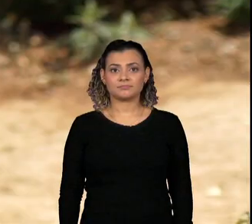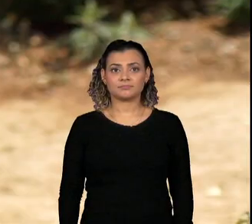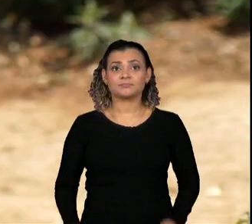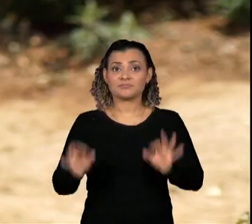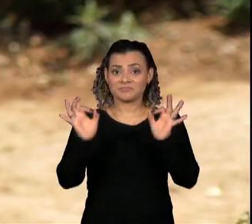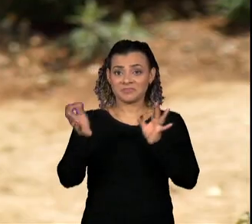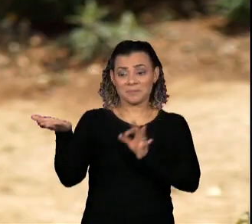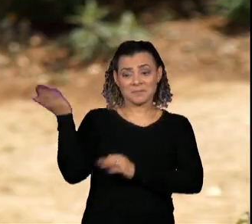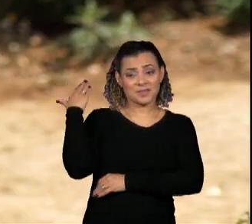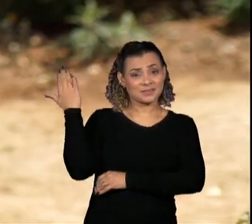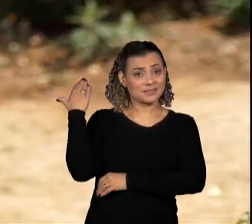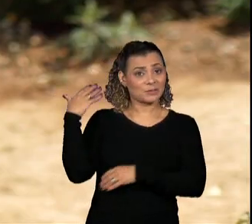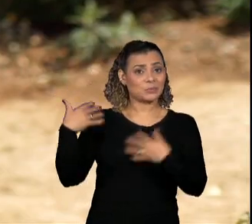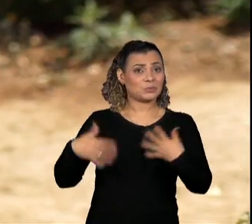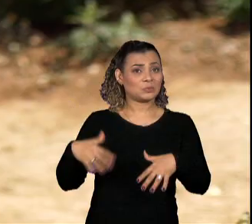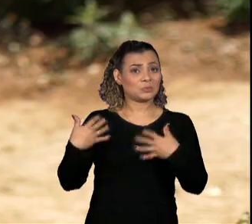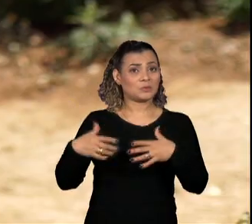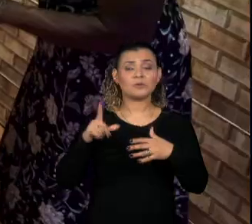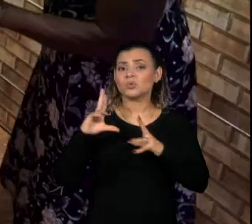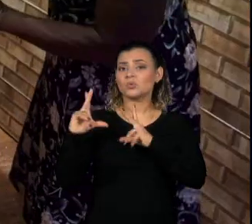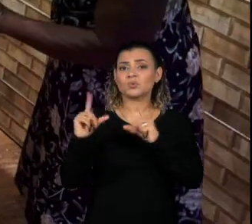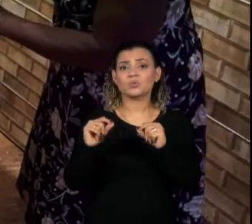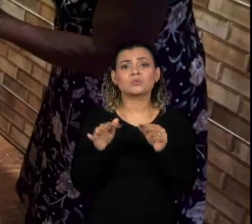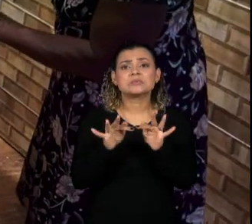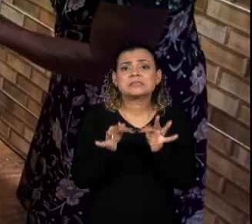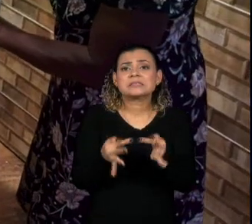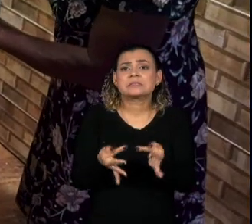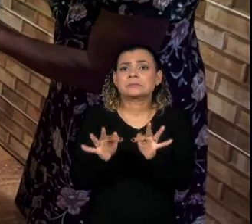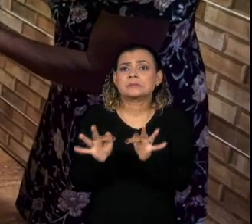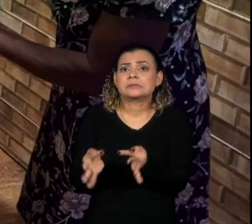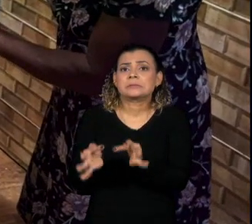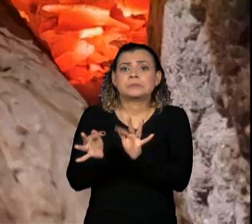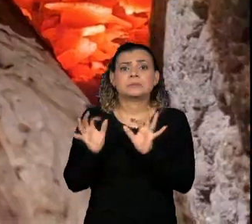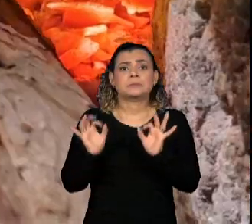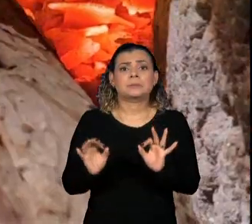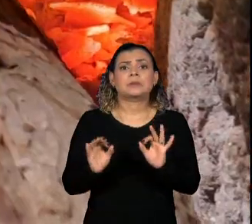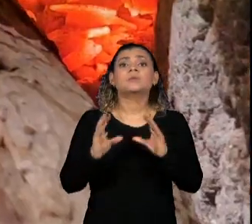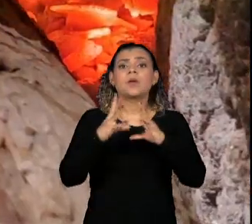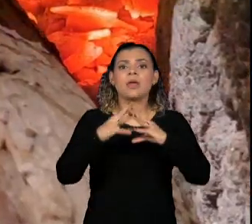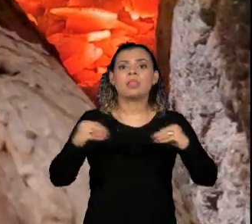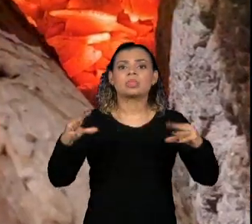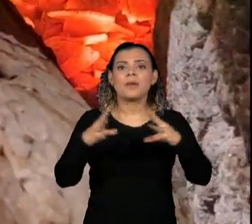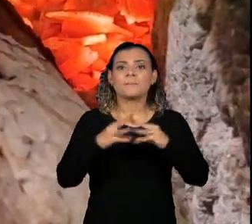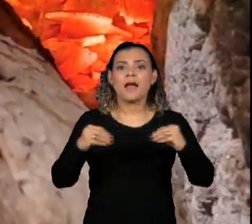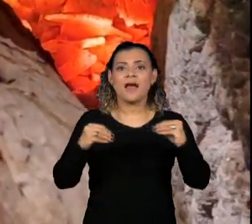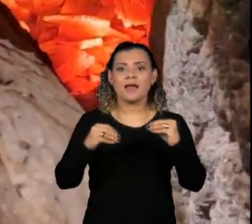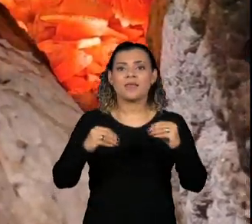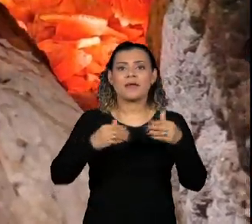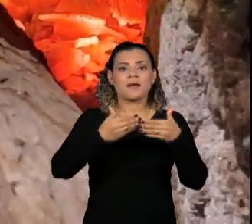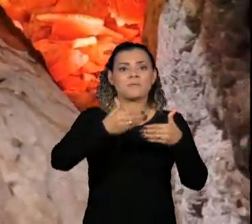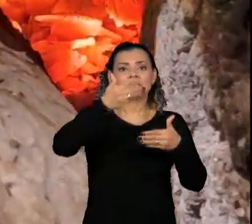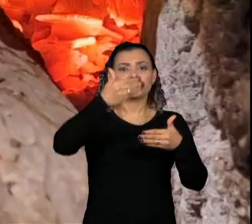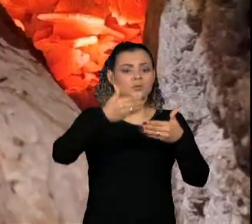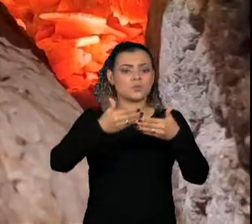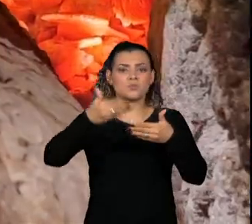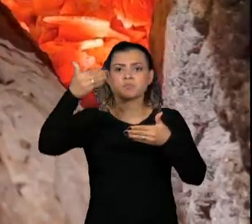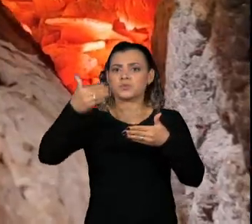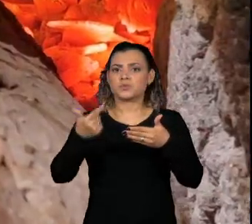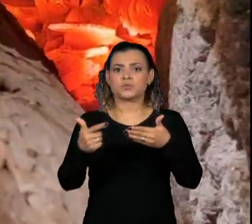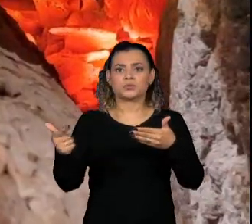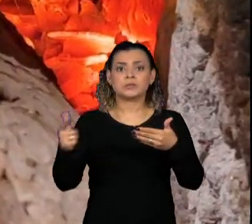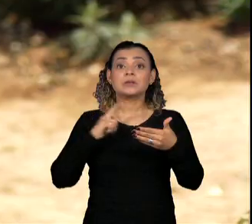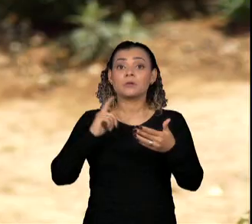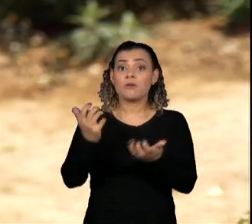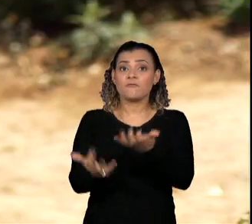Tudo era de taiba. Na casa que eu morava mesmo era de palha. O fogão era de barro e não tinha aquelas latas de